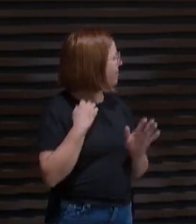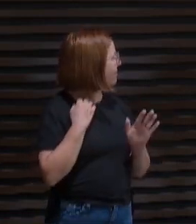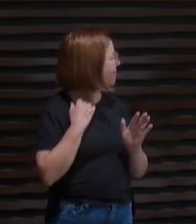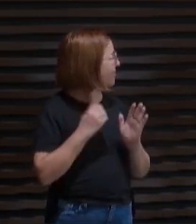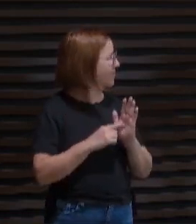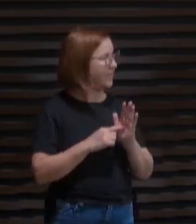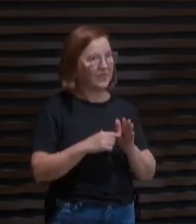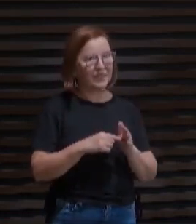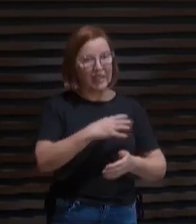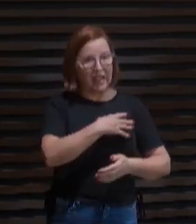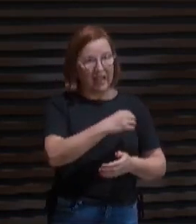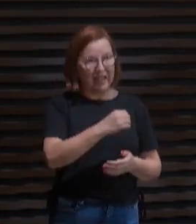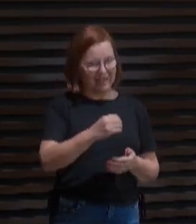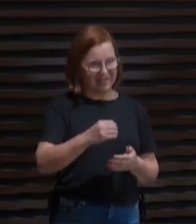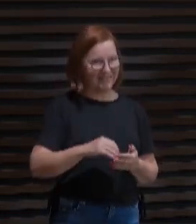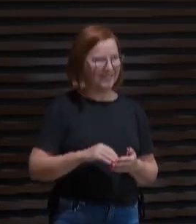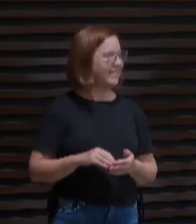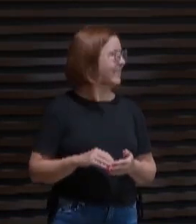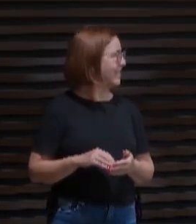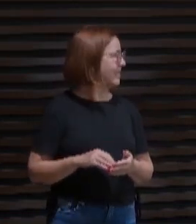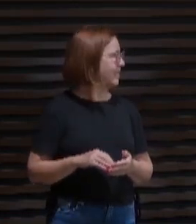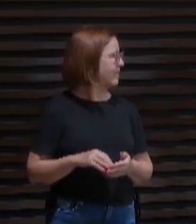A herança, a posteridade, ele coloca tudo ali.